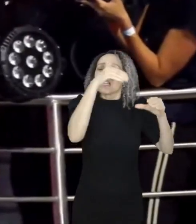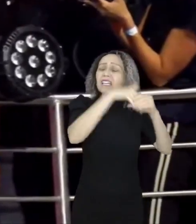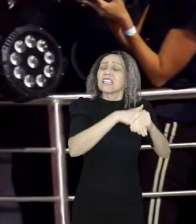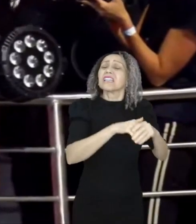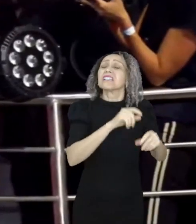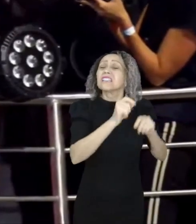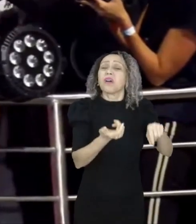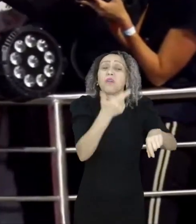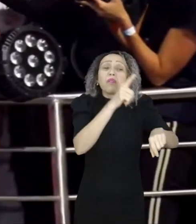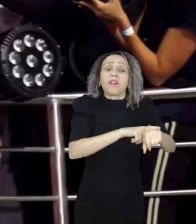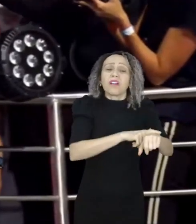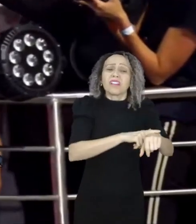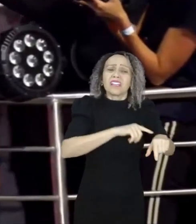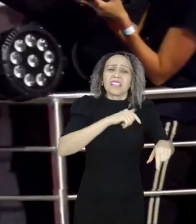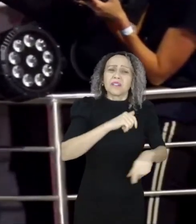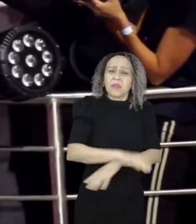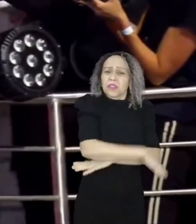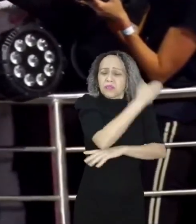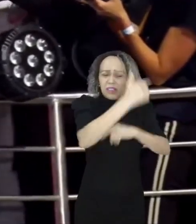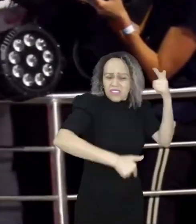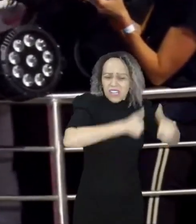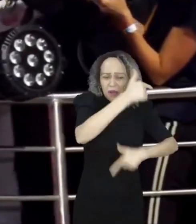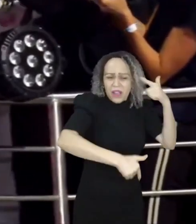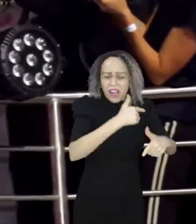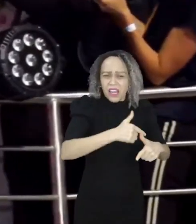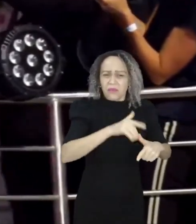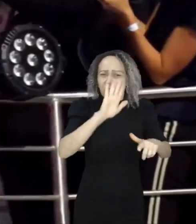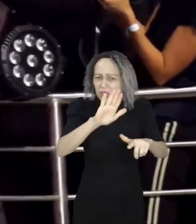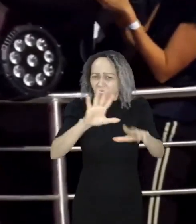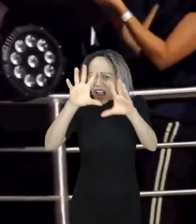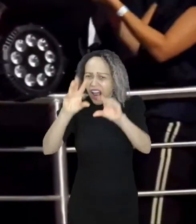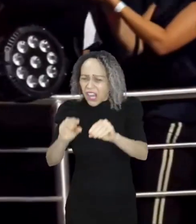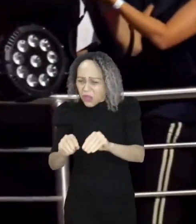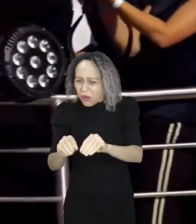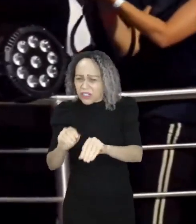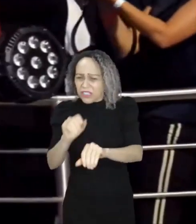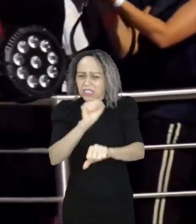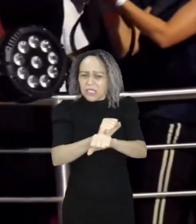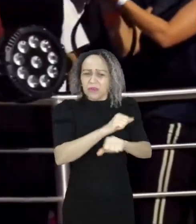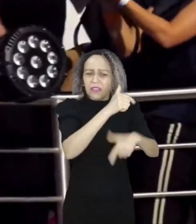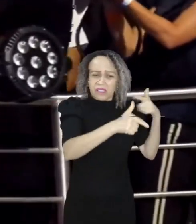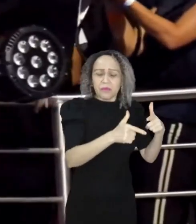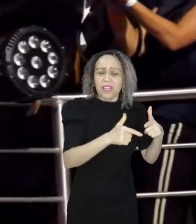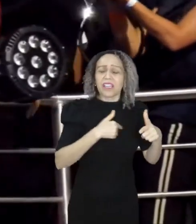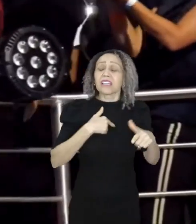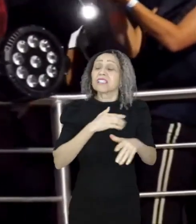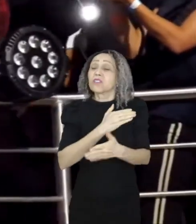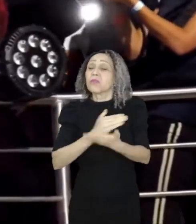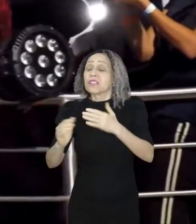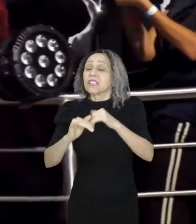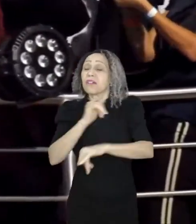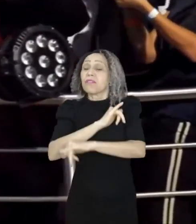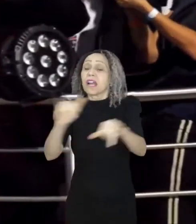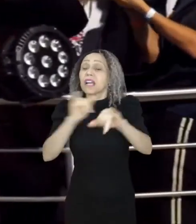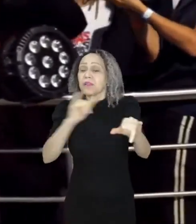campanha de noite. E por isso eu quero homenagear a companheira Dilma Rousseff.